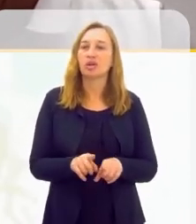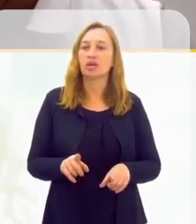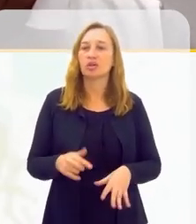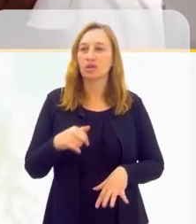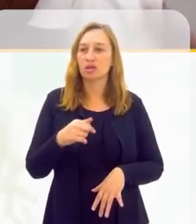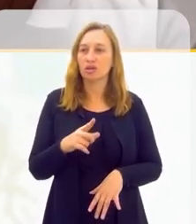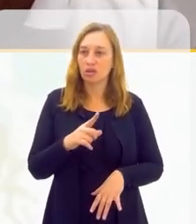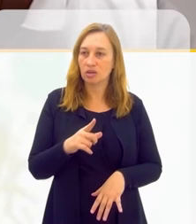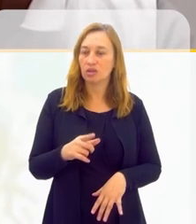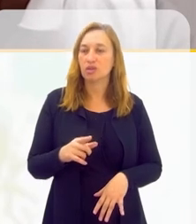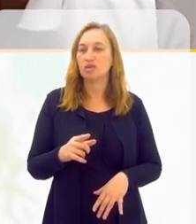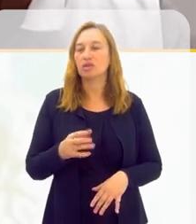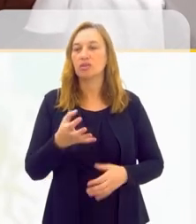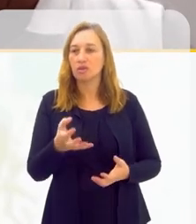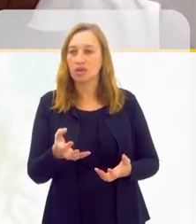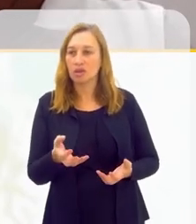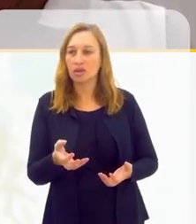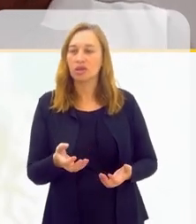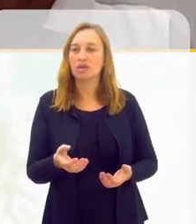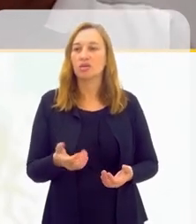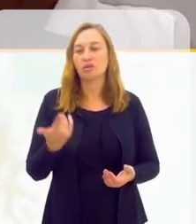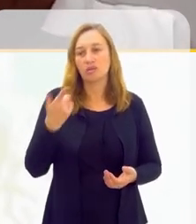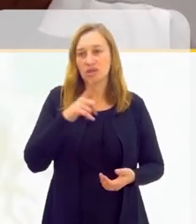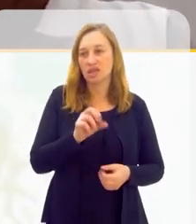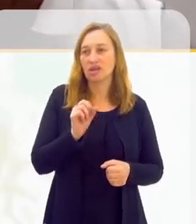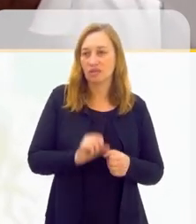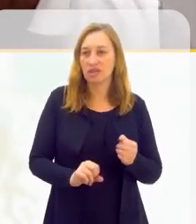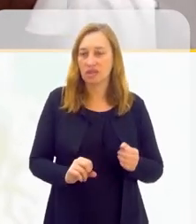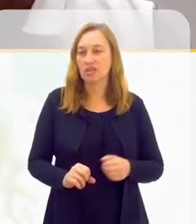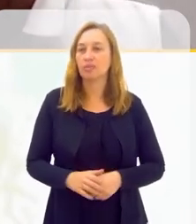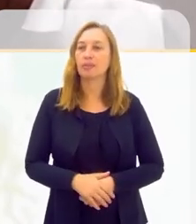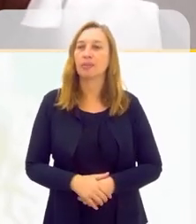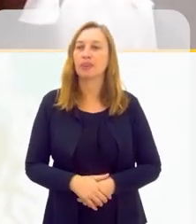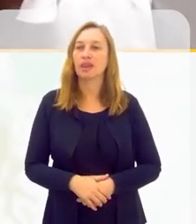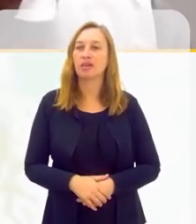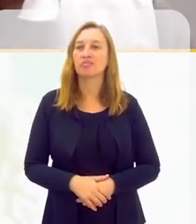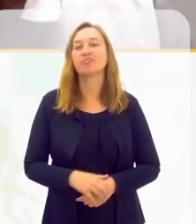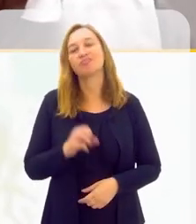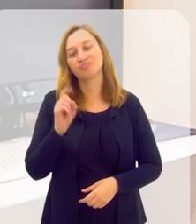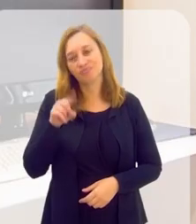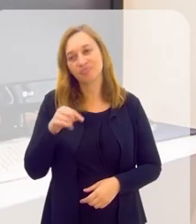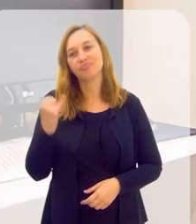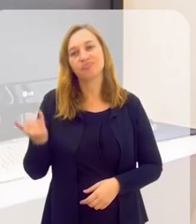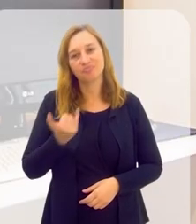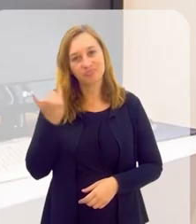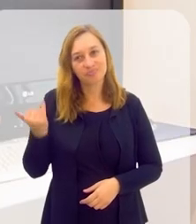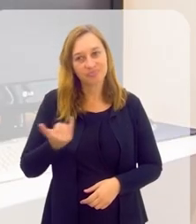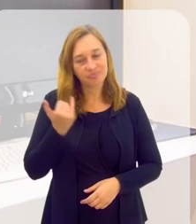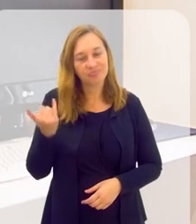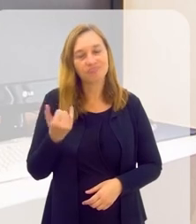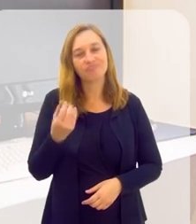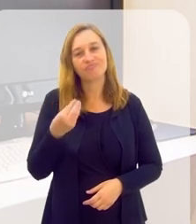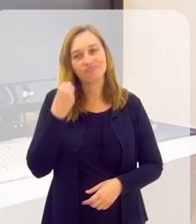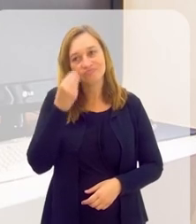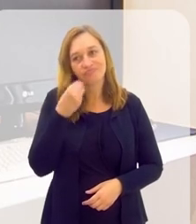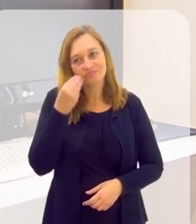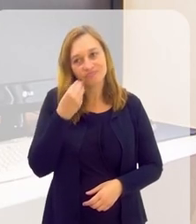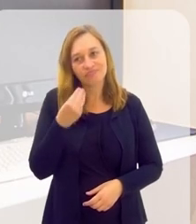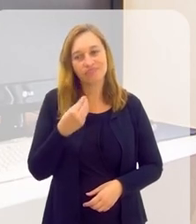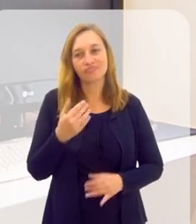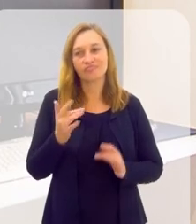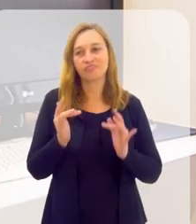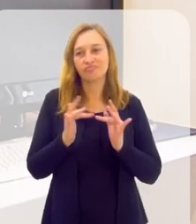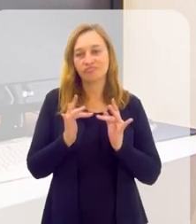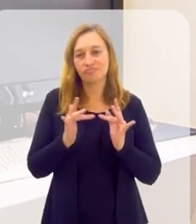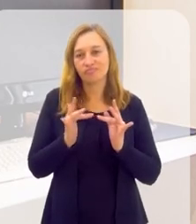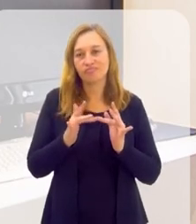consegue fazer, quebrando alguns mitos e alguns preconceitos que falávamos no início desta conversa. É muito importante a convivência para